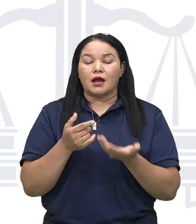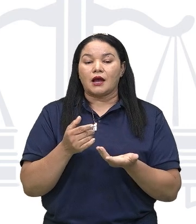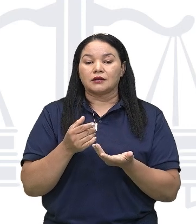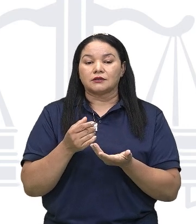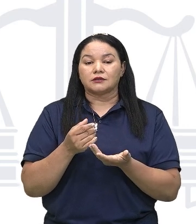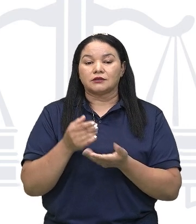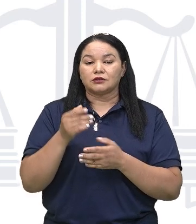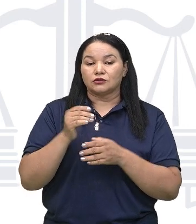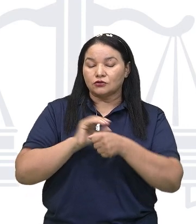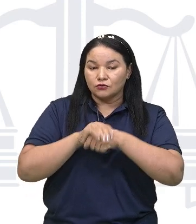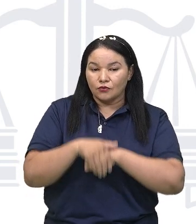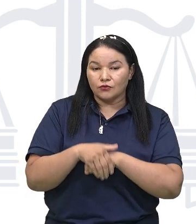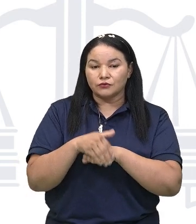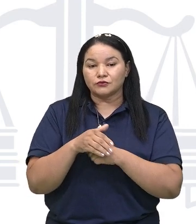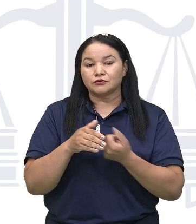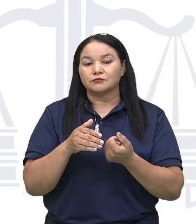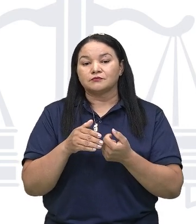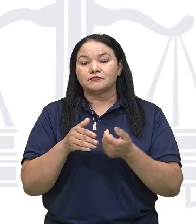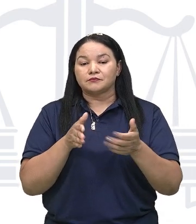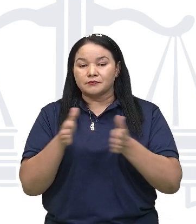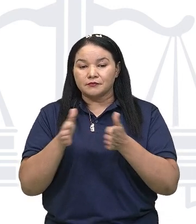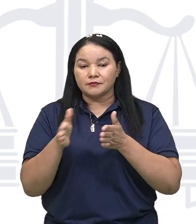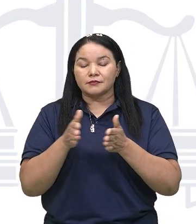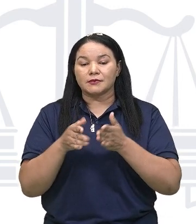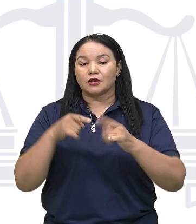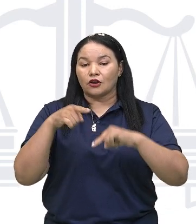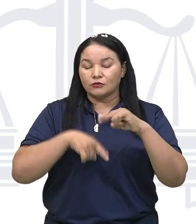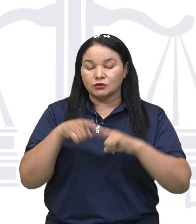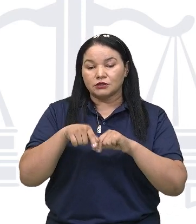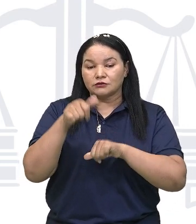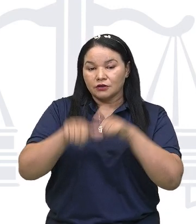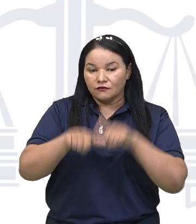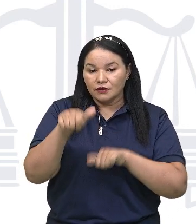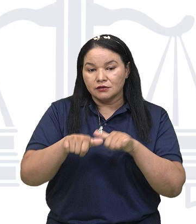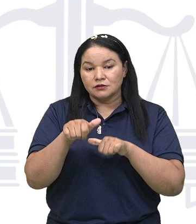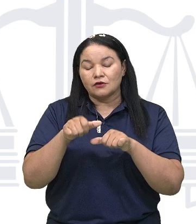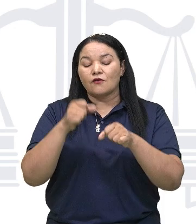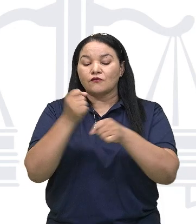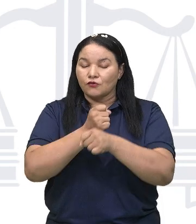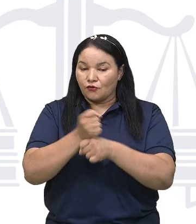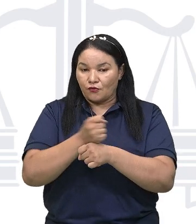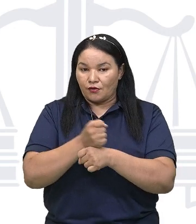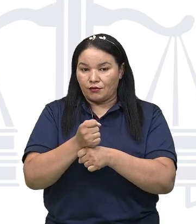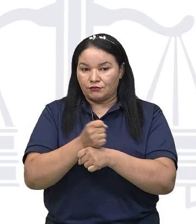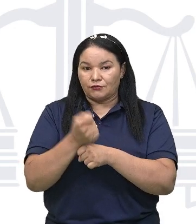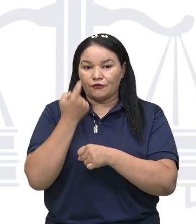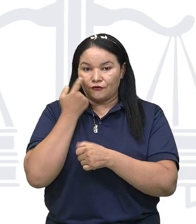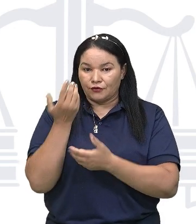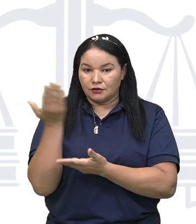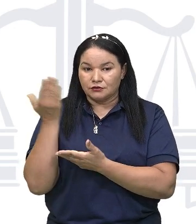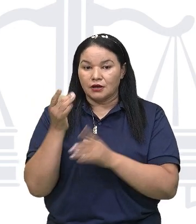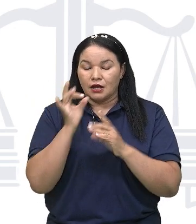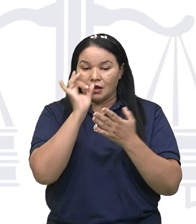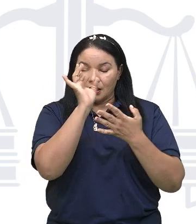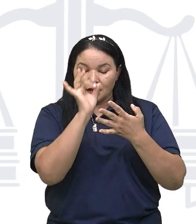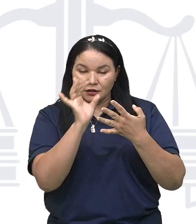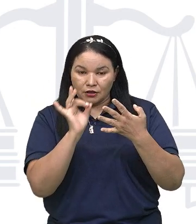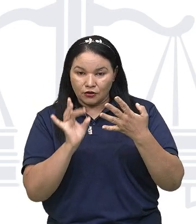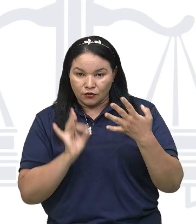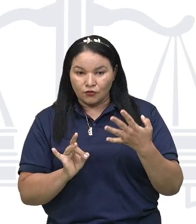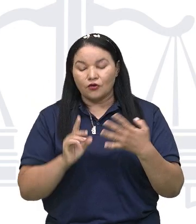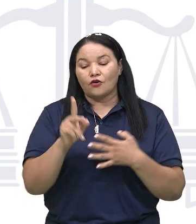componente, né, o objeto de avaliação e o ano letivo. Tá? E o professor presencial vai fazer